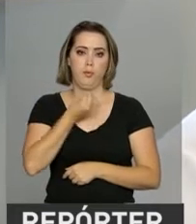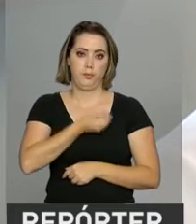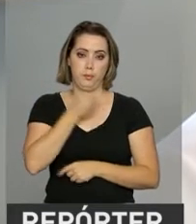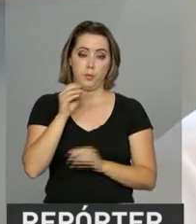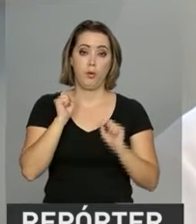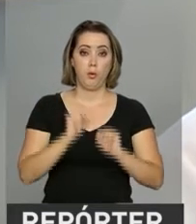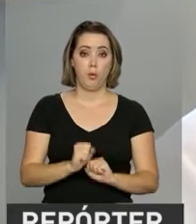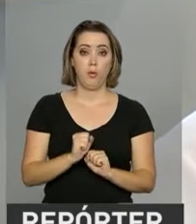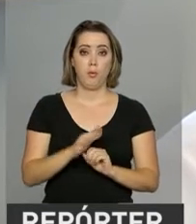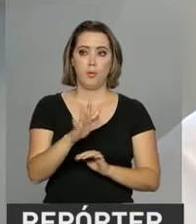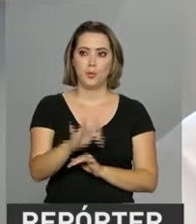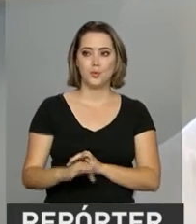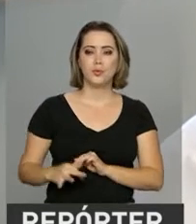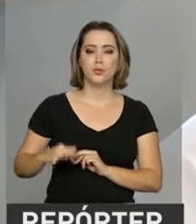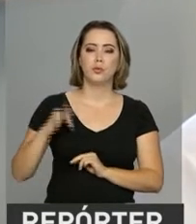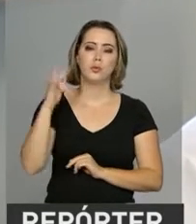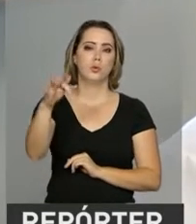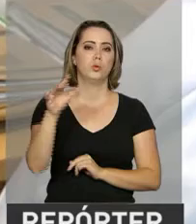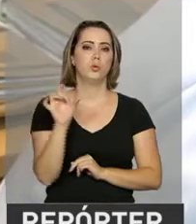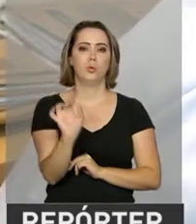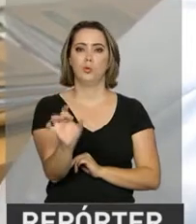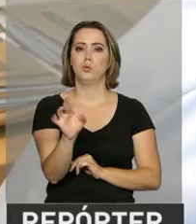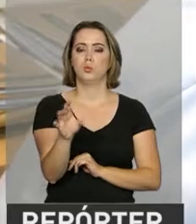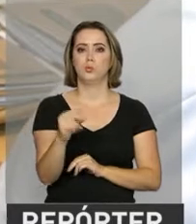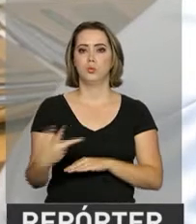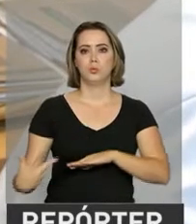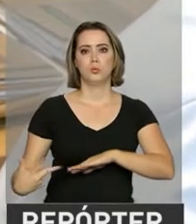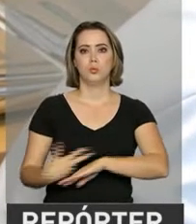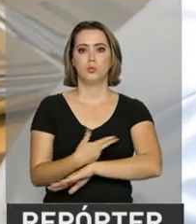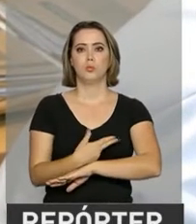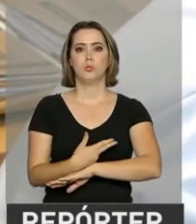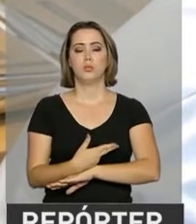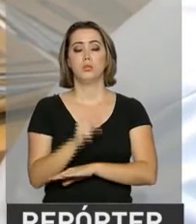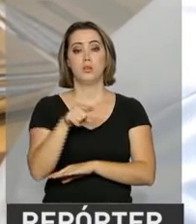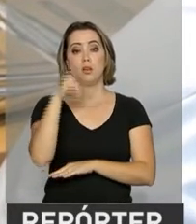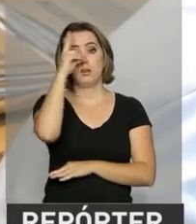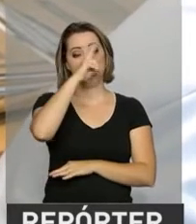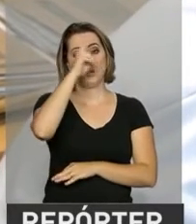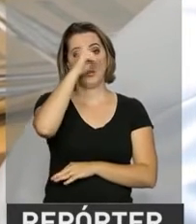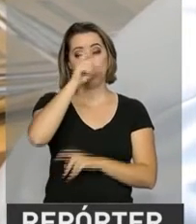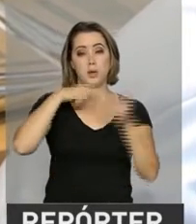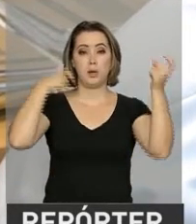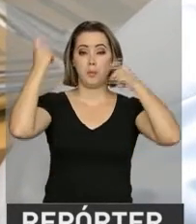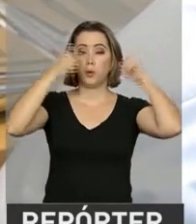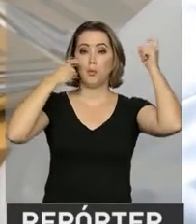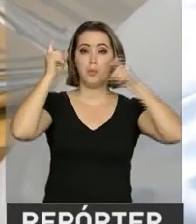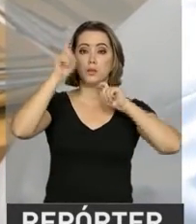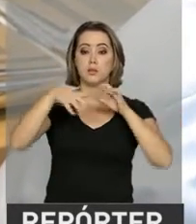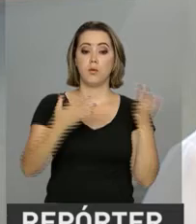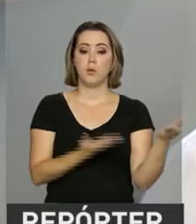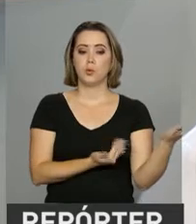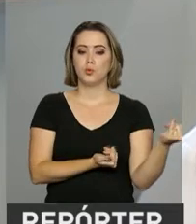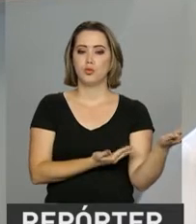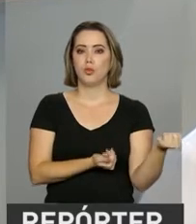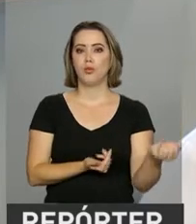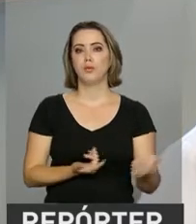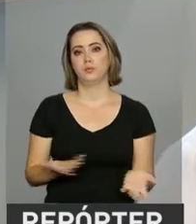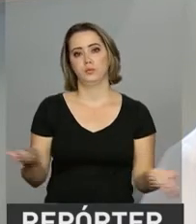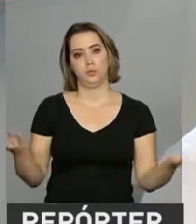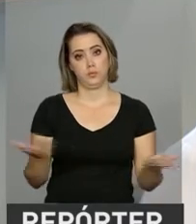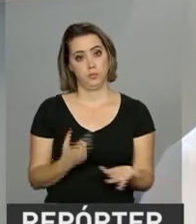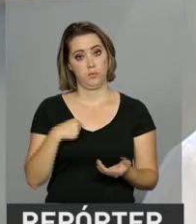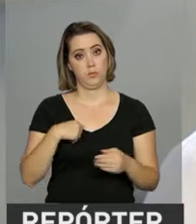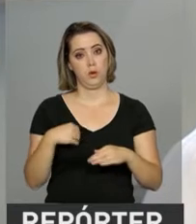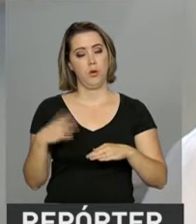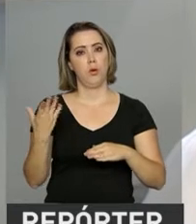eu consigo postergar uma cirurgia tem mais no início o ortopedista lembra que a preocupação maior é com os jovens não uma prótese 10